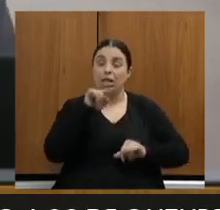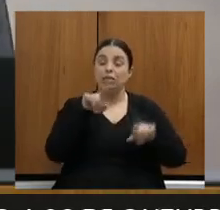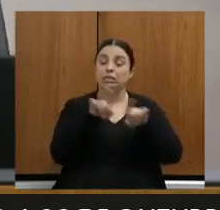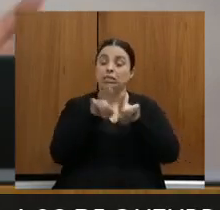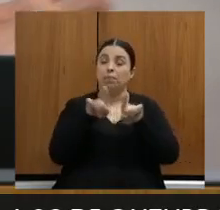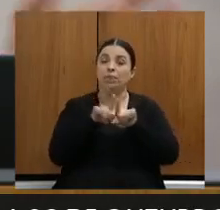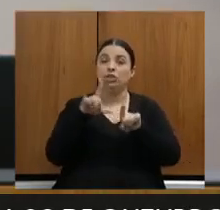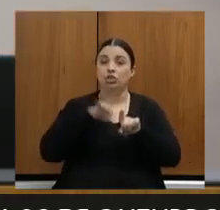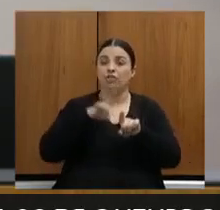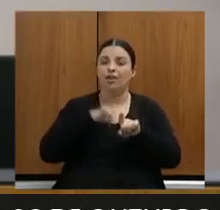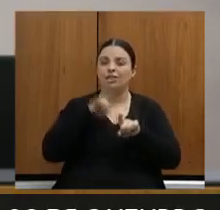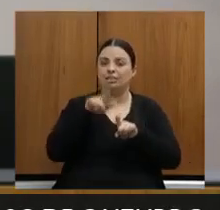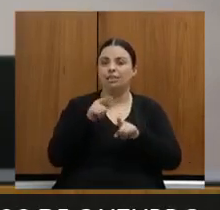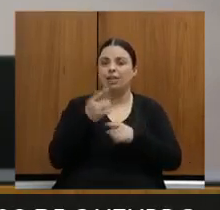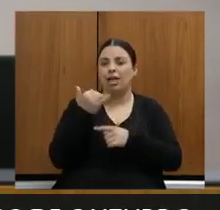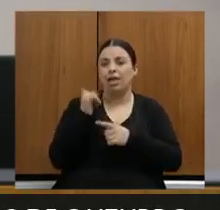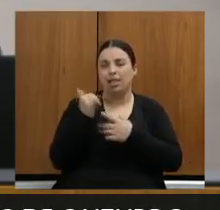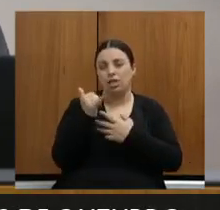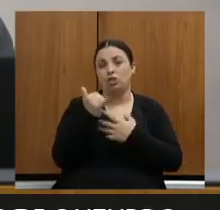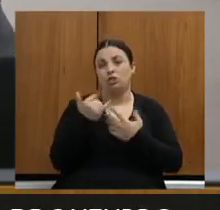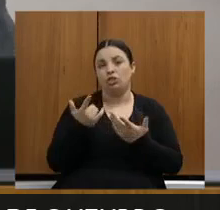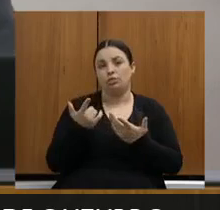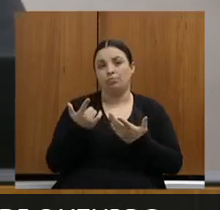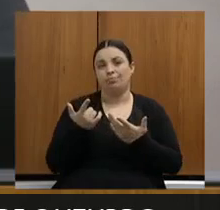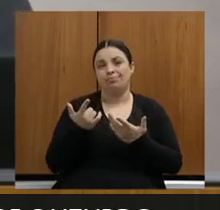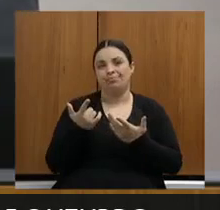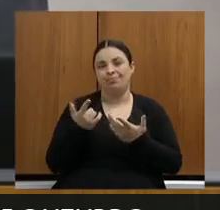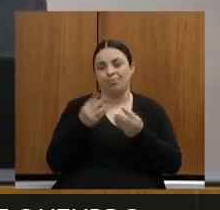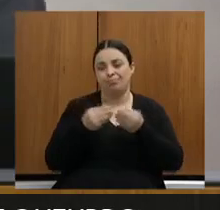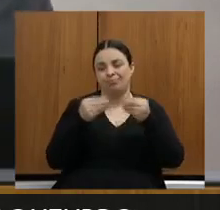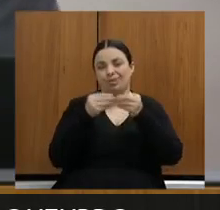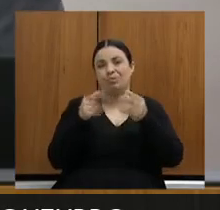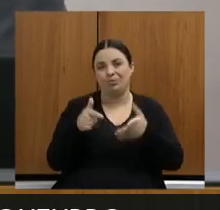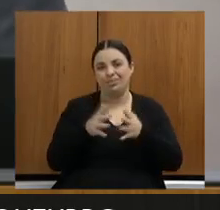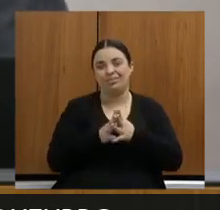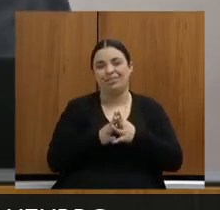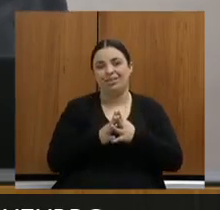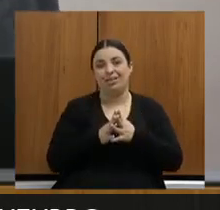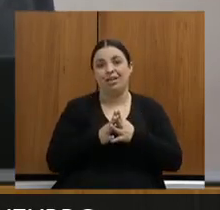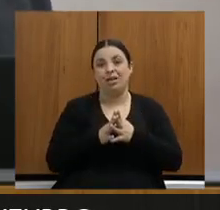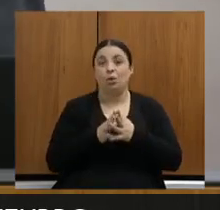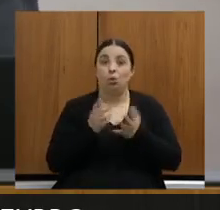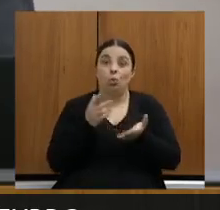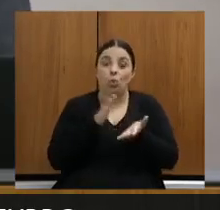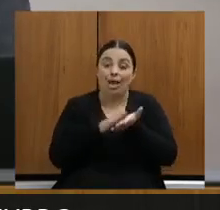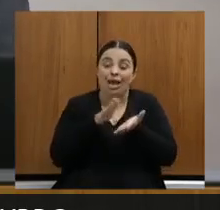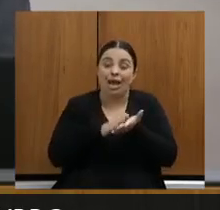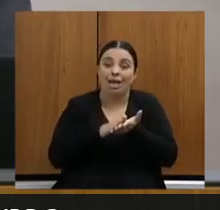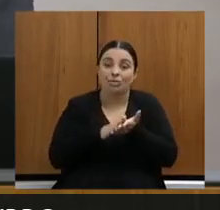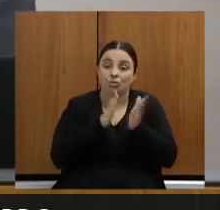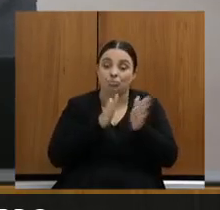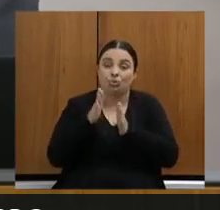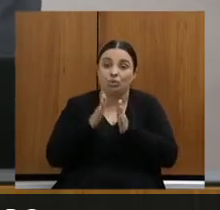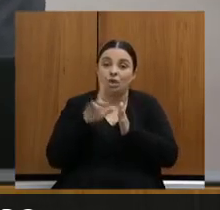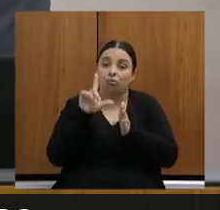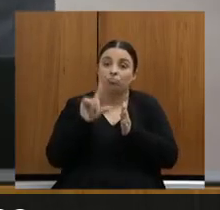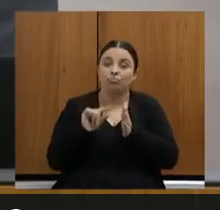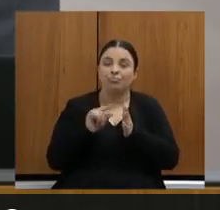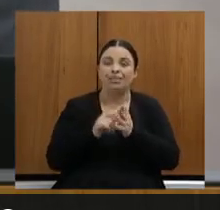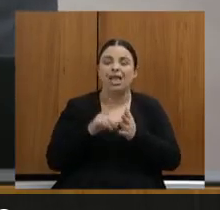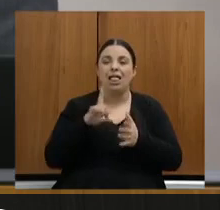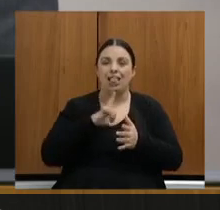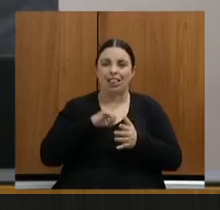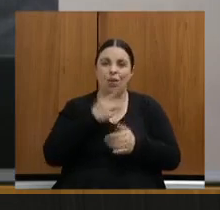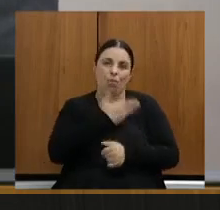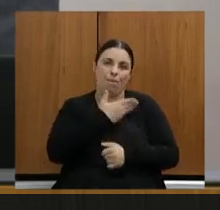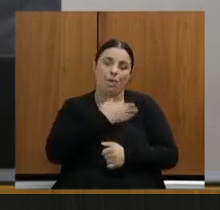baixar um cubo um pouco curso de produção eu recebi aqui agora uma mensagem de um amigo que produz 5 mil